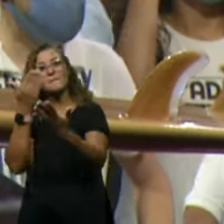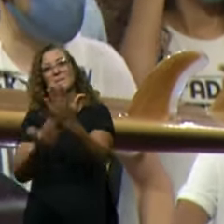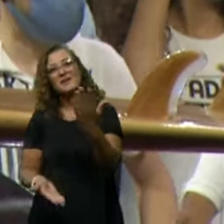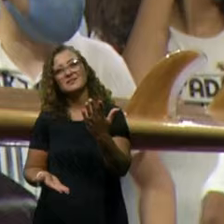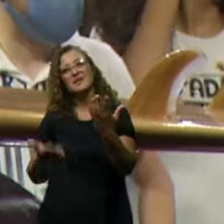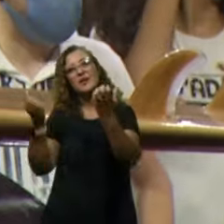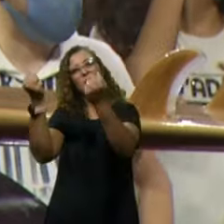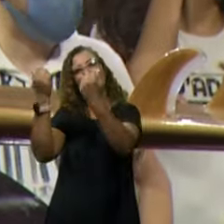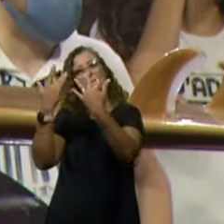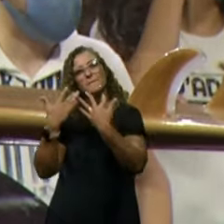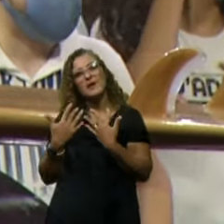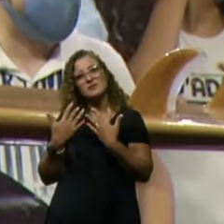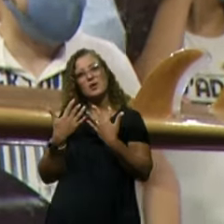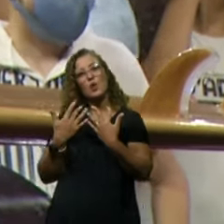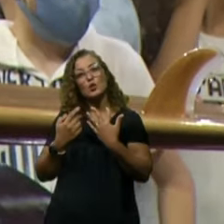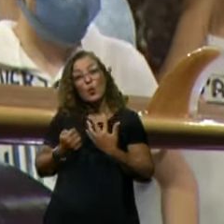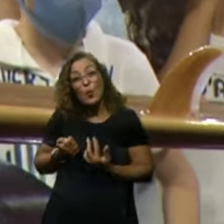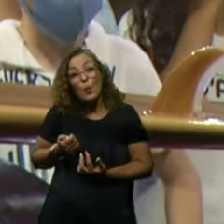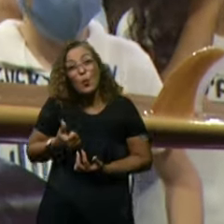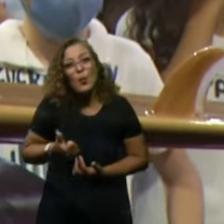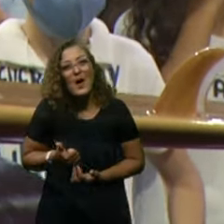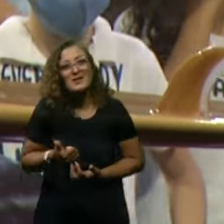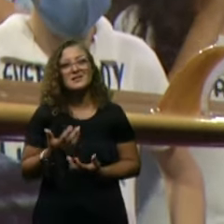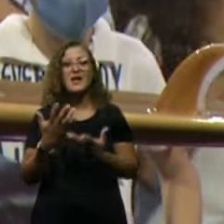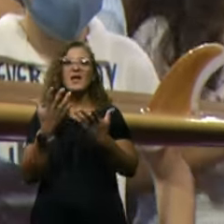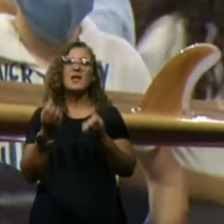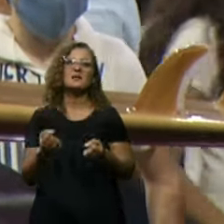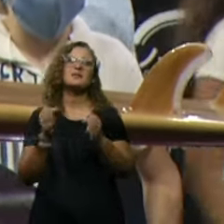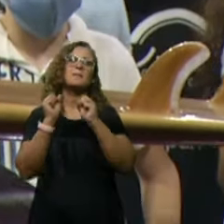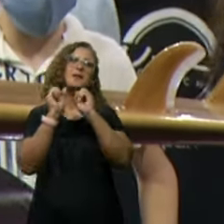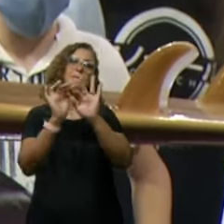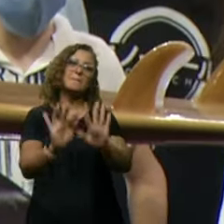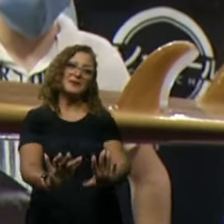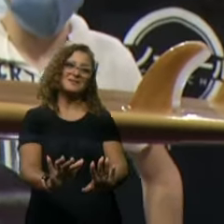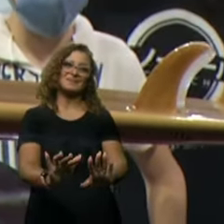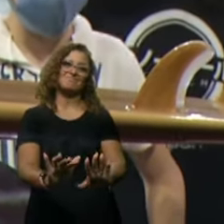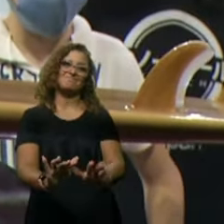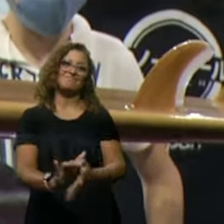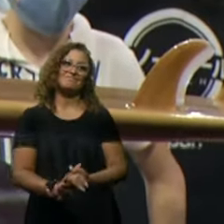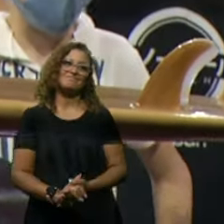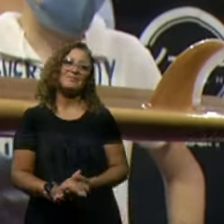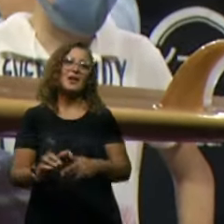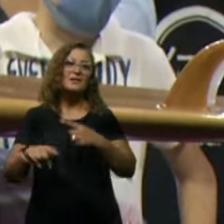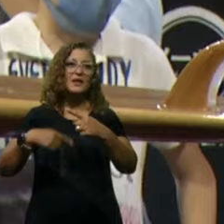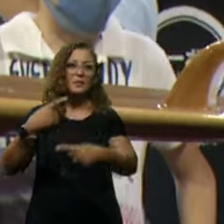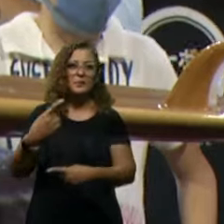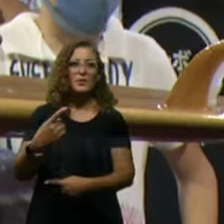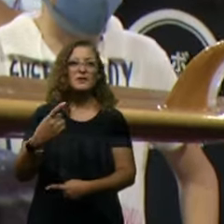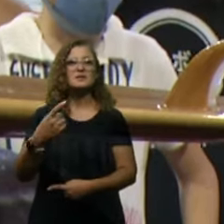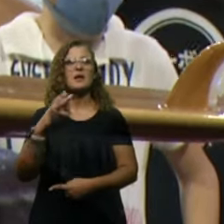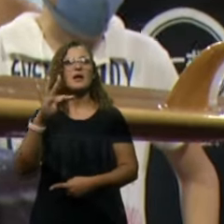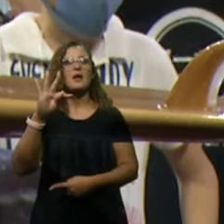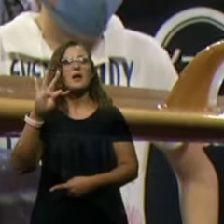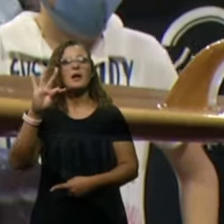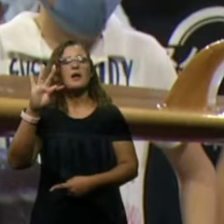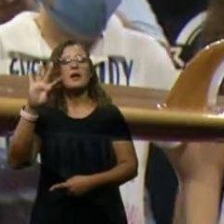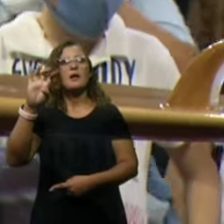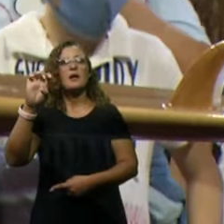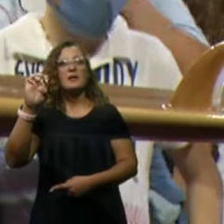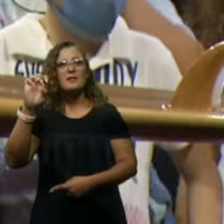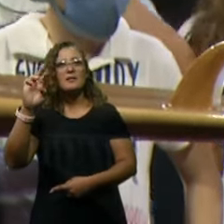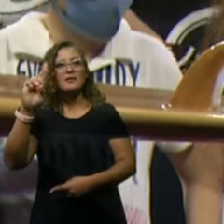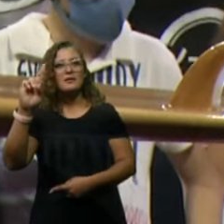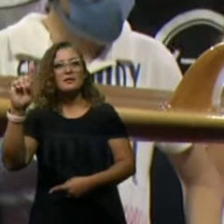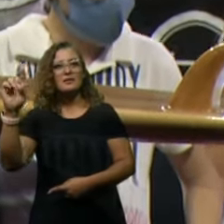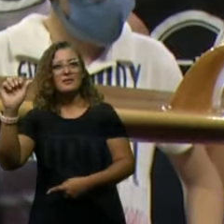que lutavam para tomar posse do que um receber aí vem e o Terra Nova falando sobre